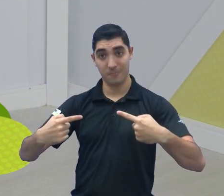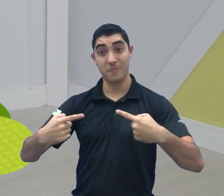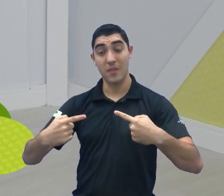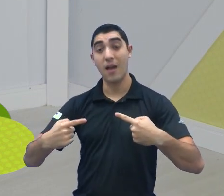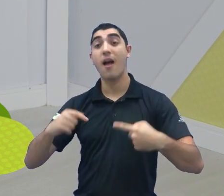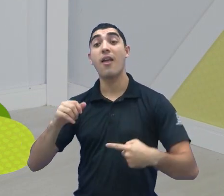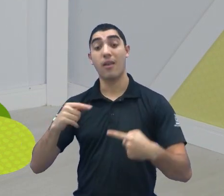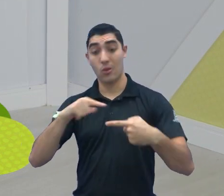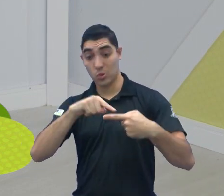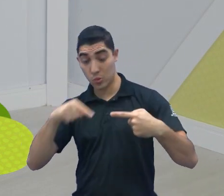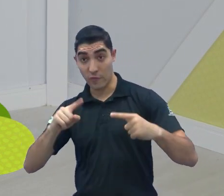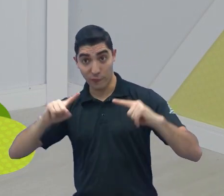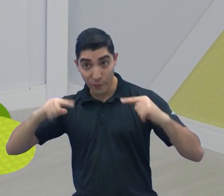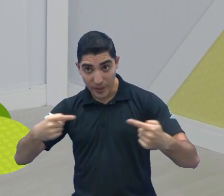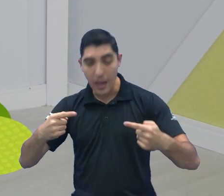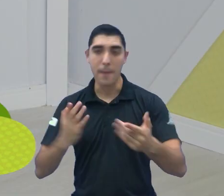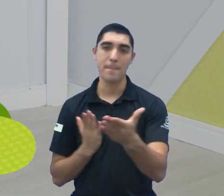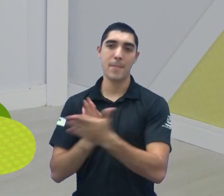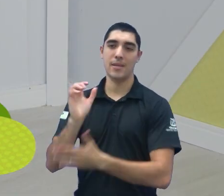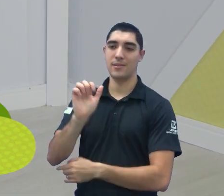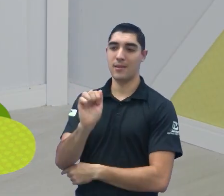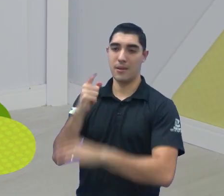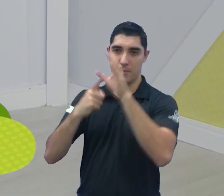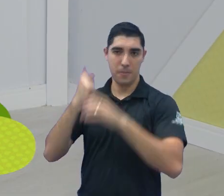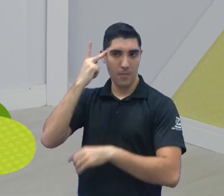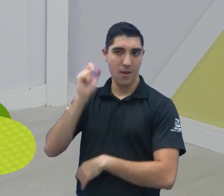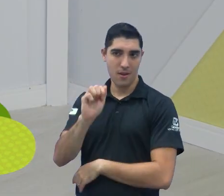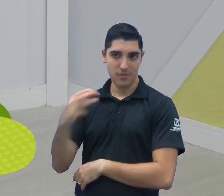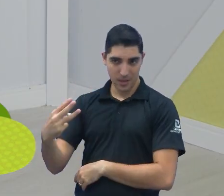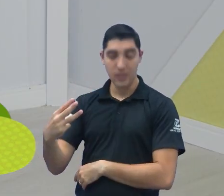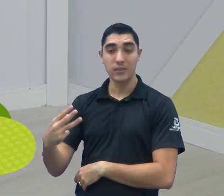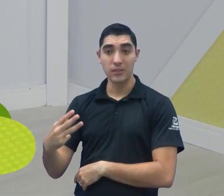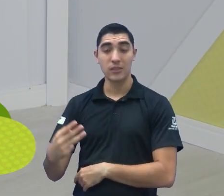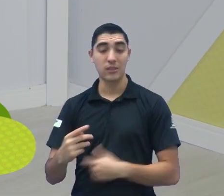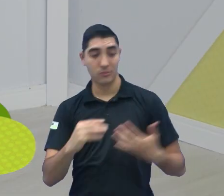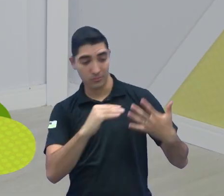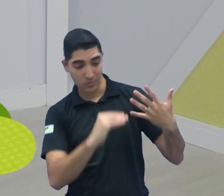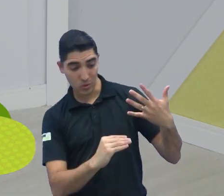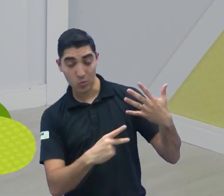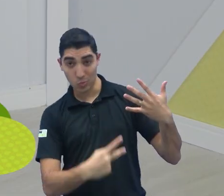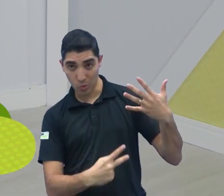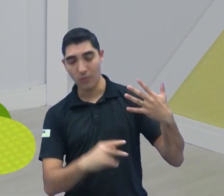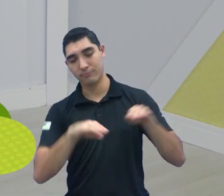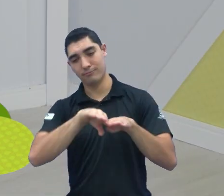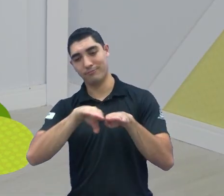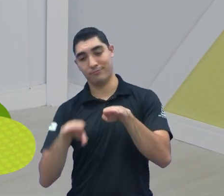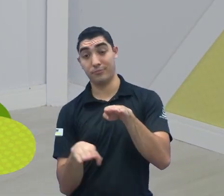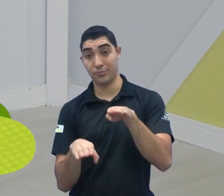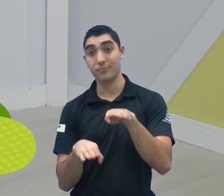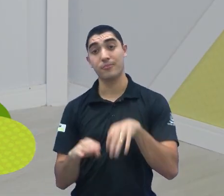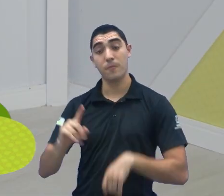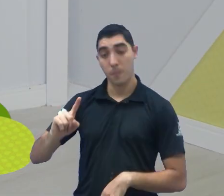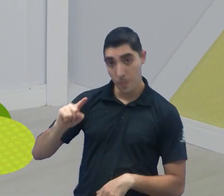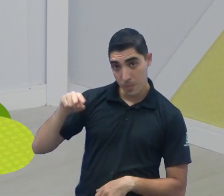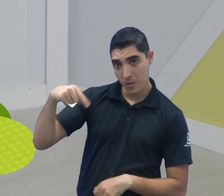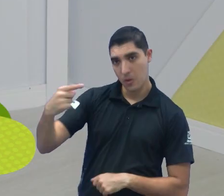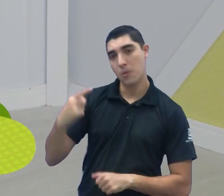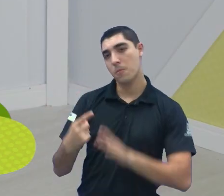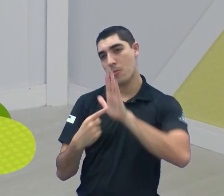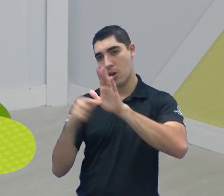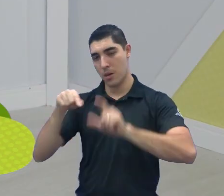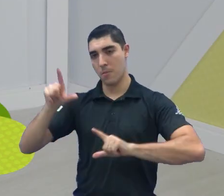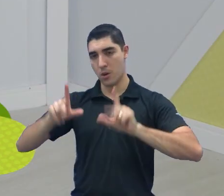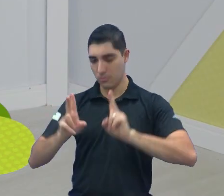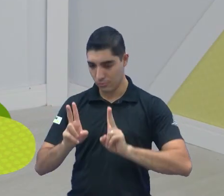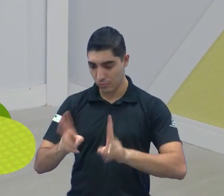sobem para a Série A3, os 2 últimos caem para a 5ª divisão paulista. A gente vai acompanhar e falar mais do Joseense aqui durante a semana, durante a nossa